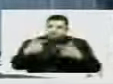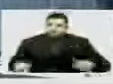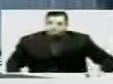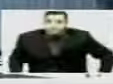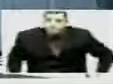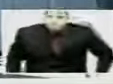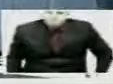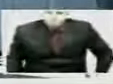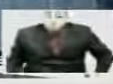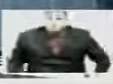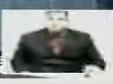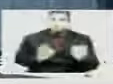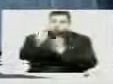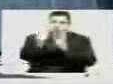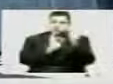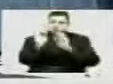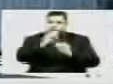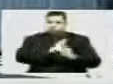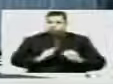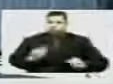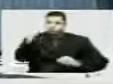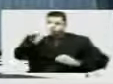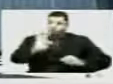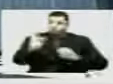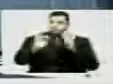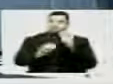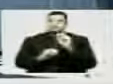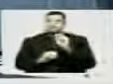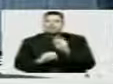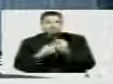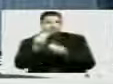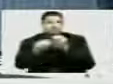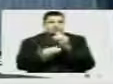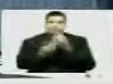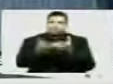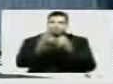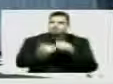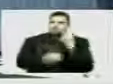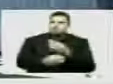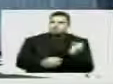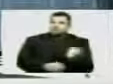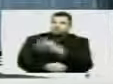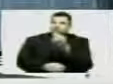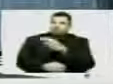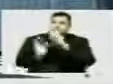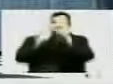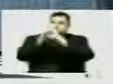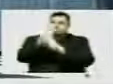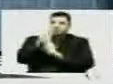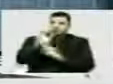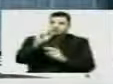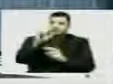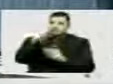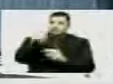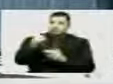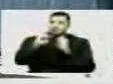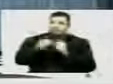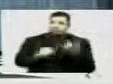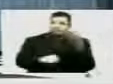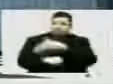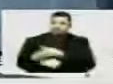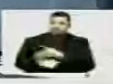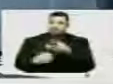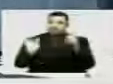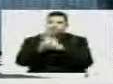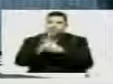do governo federal, deputado Ricardo Nicolau, ela é para que as novas regras de ICMS passem a valer